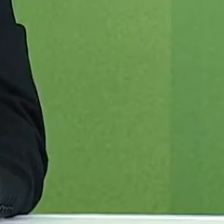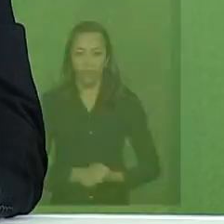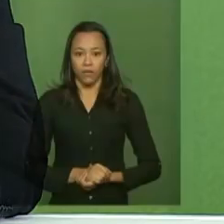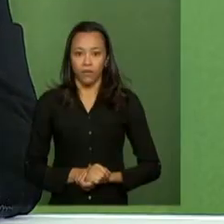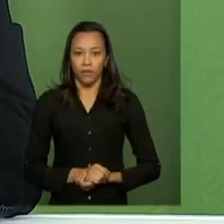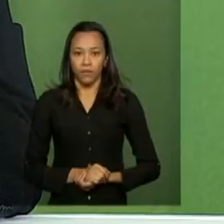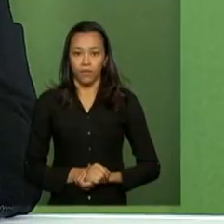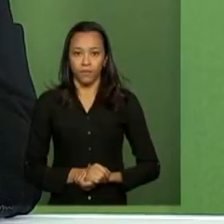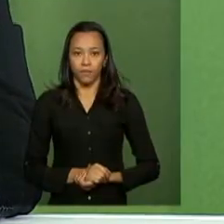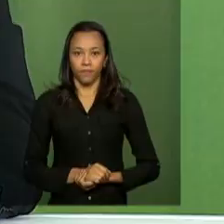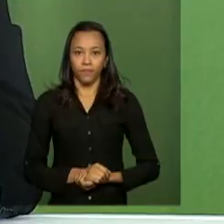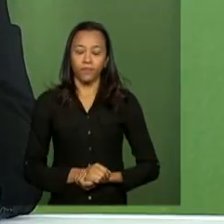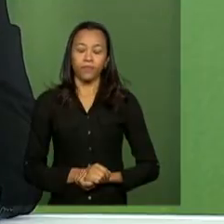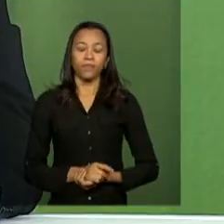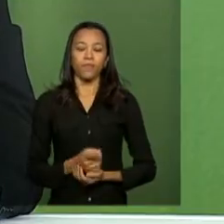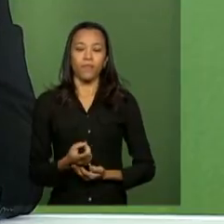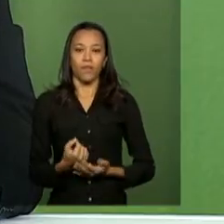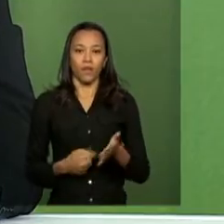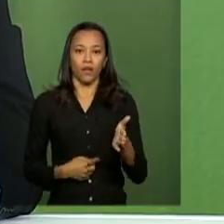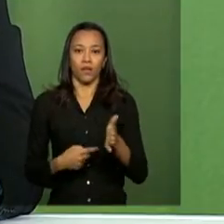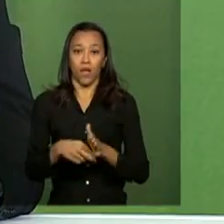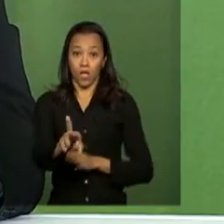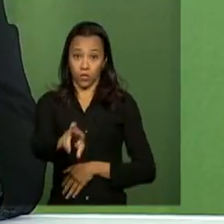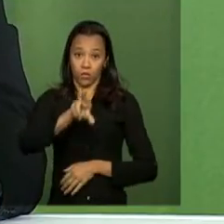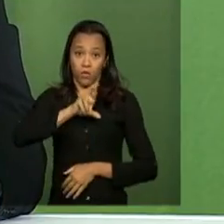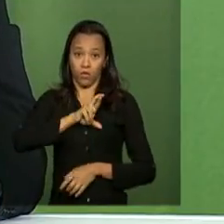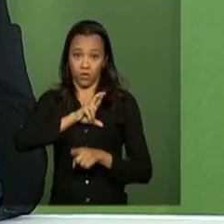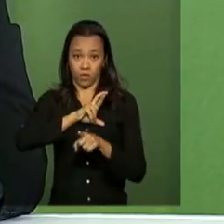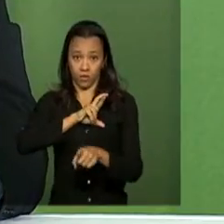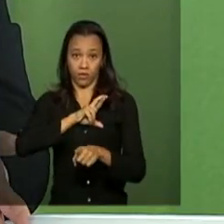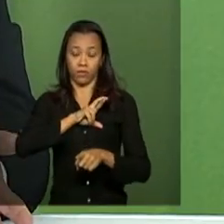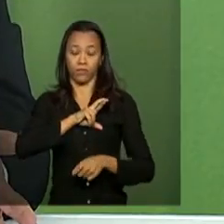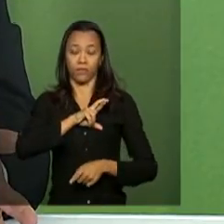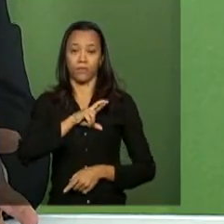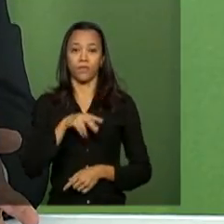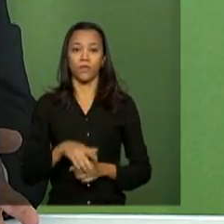você não fala da informalidade no mundo dos pequenos